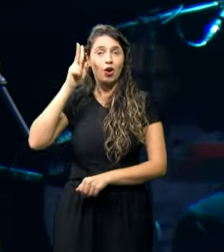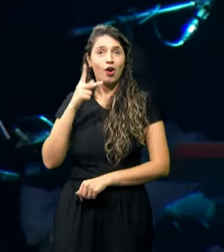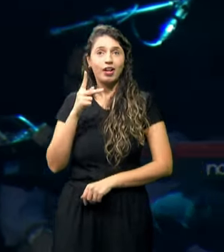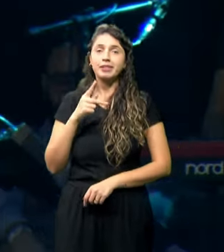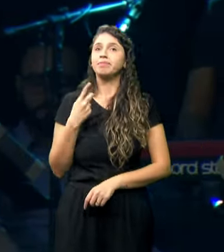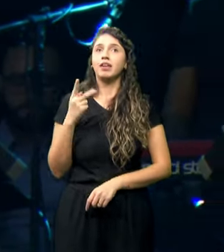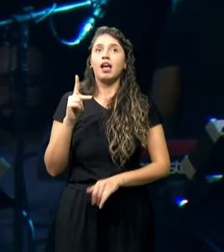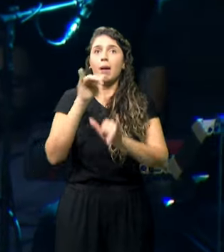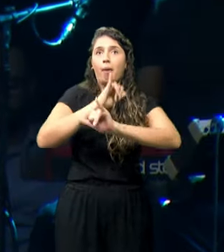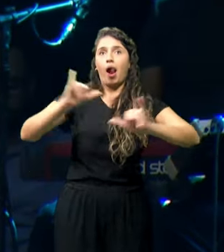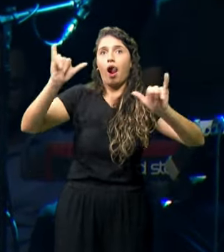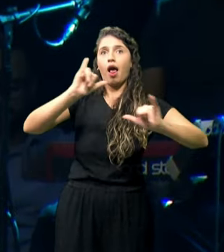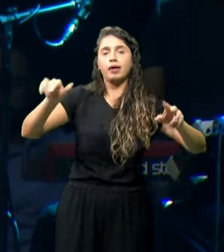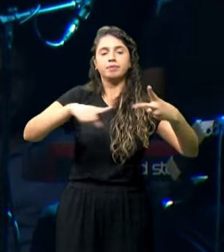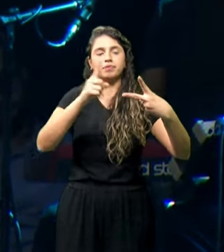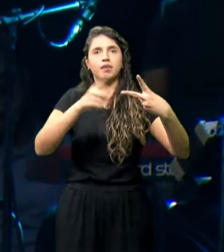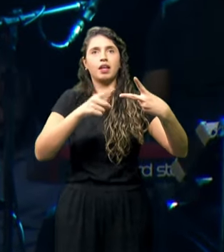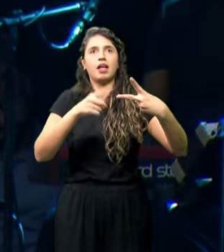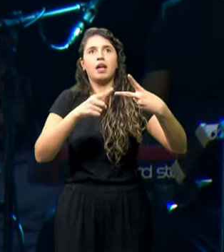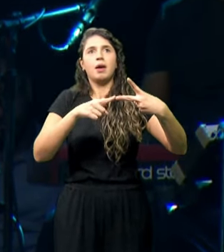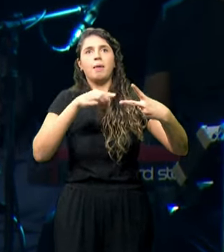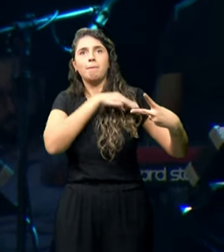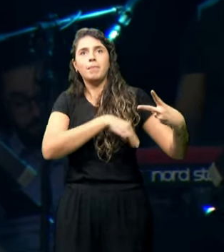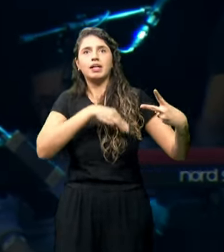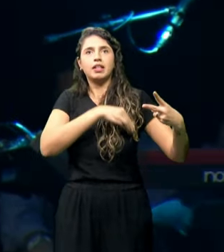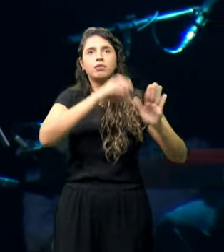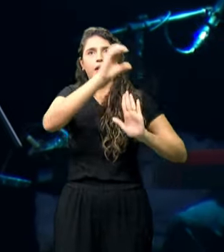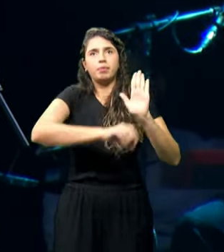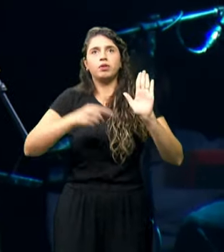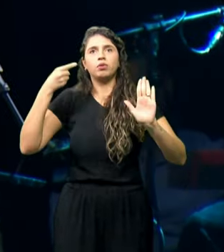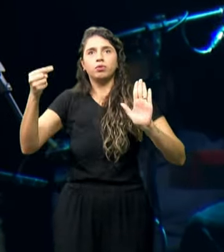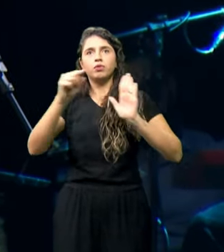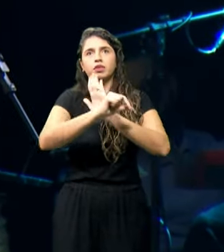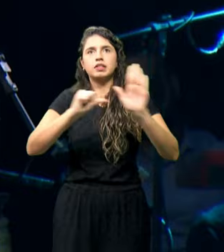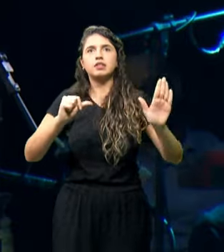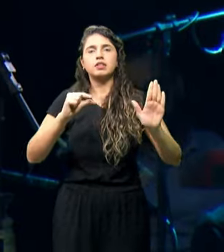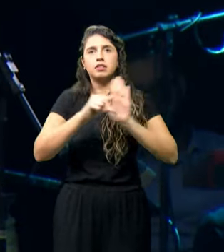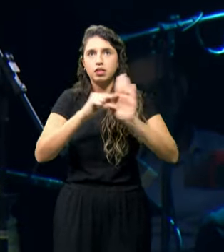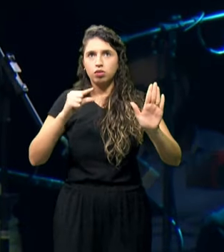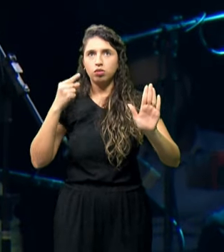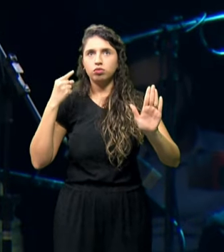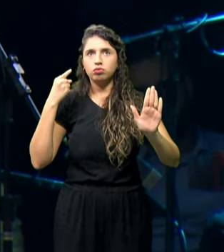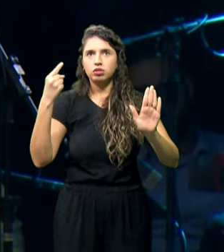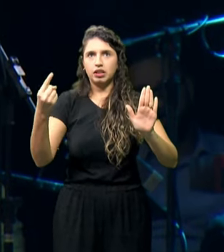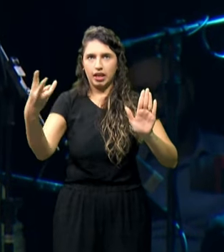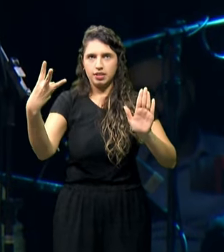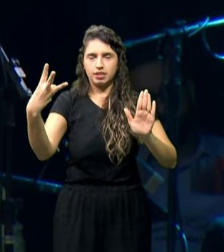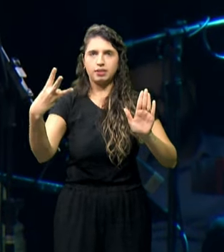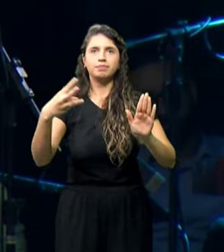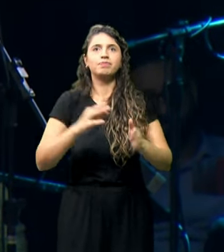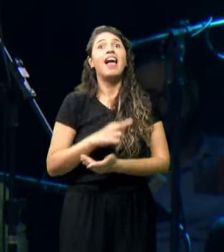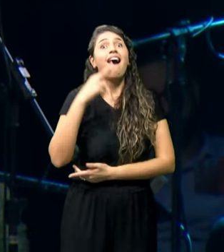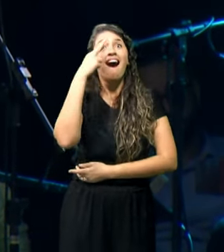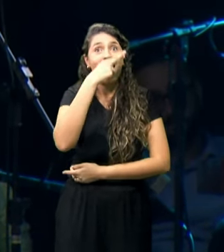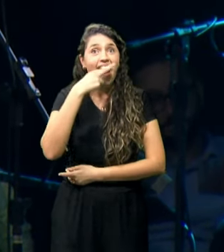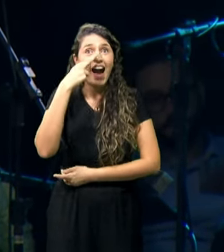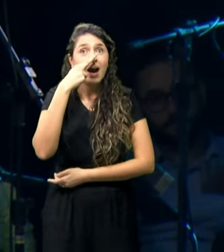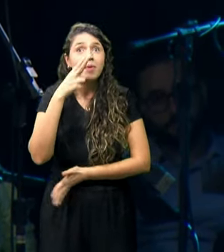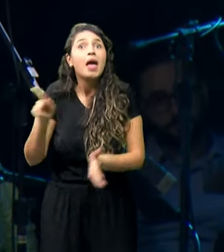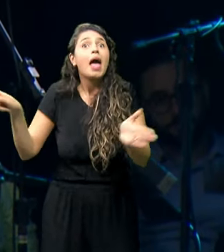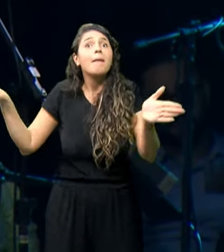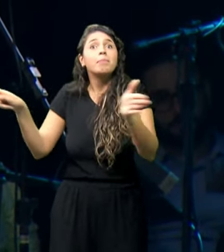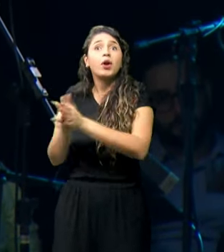Mateus capítulo 1, versículo 3. Raabe está na genealogia de Jesus.